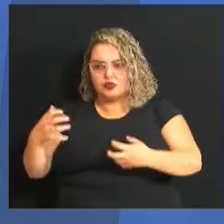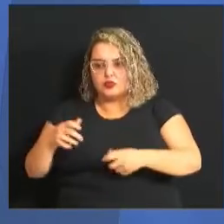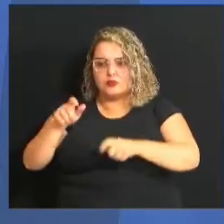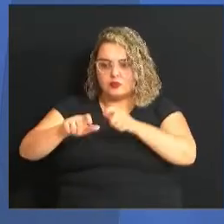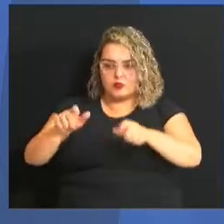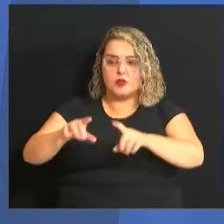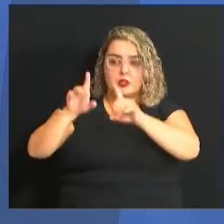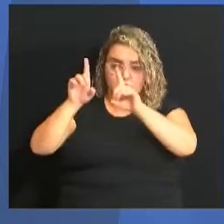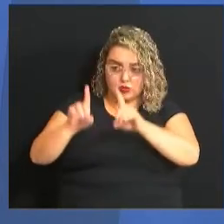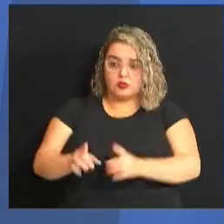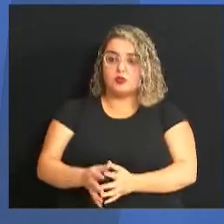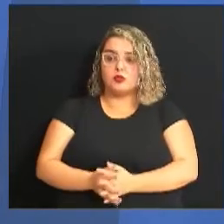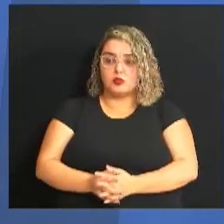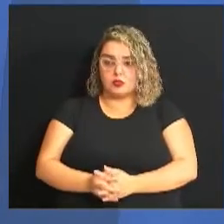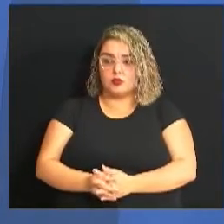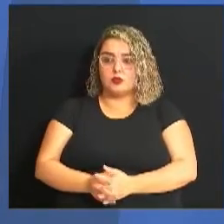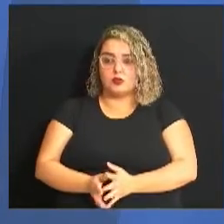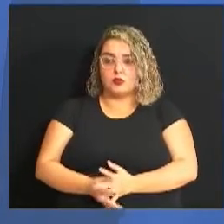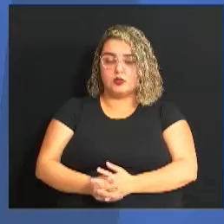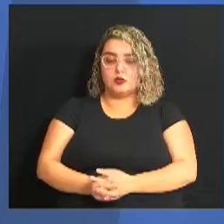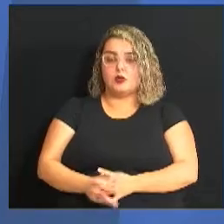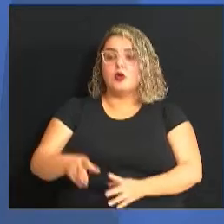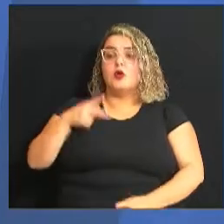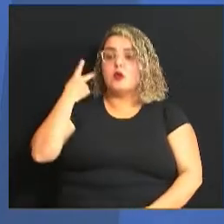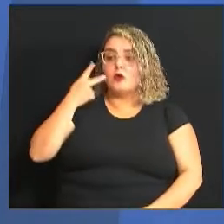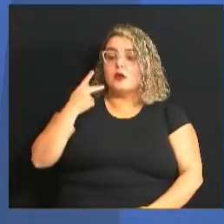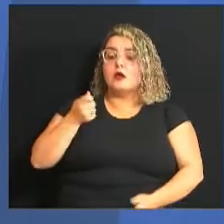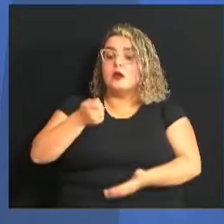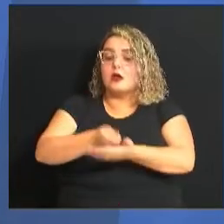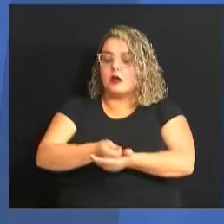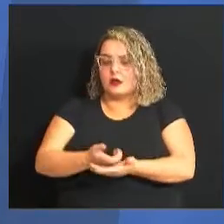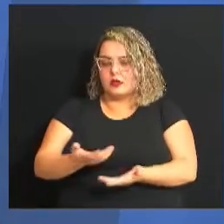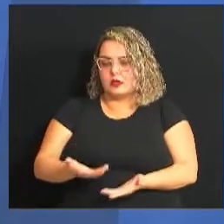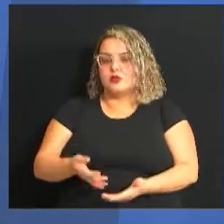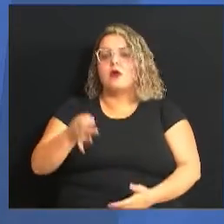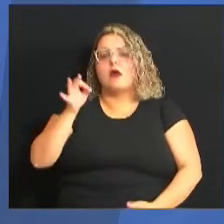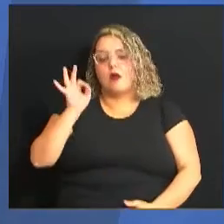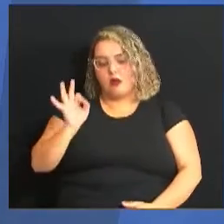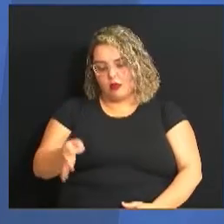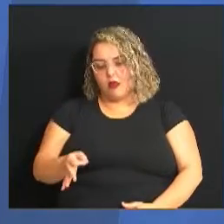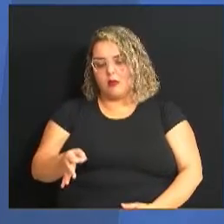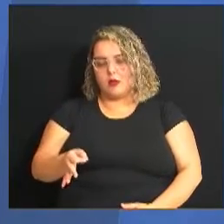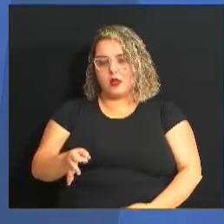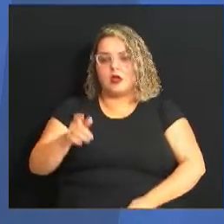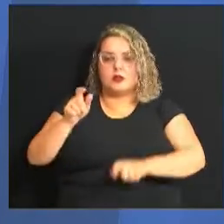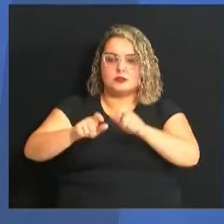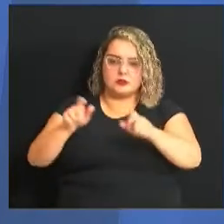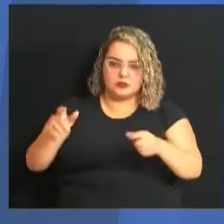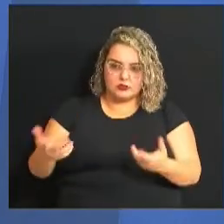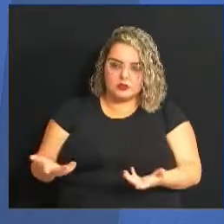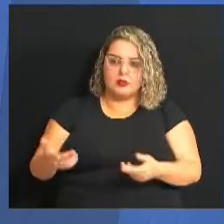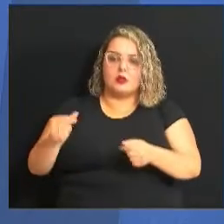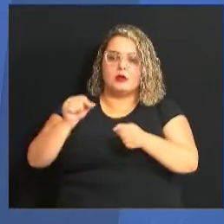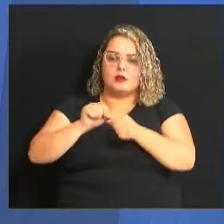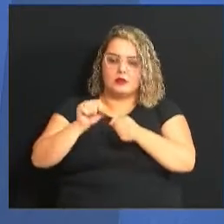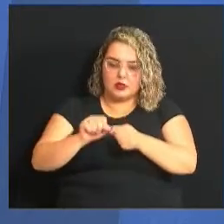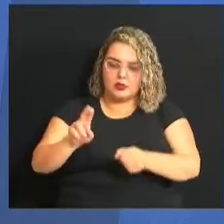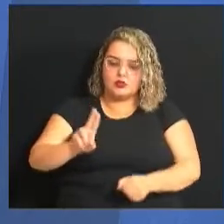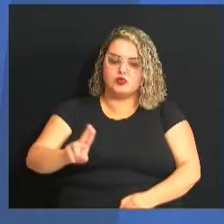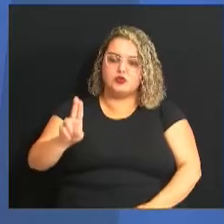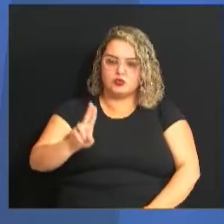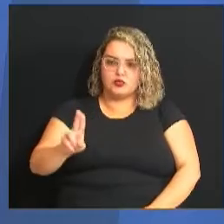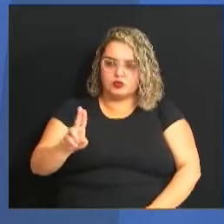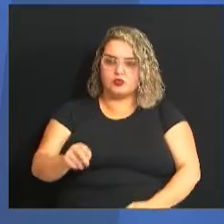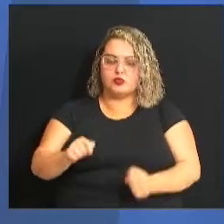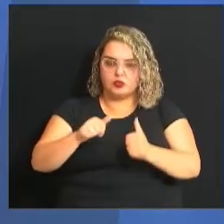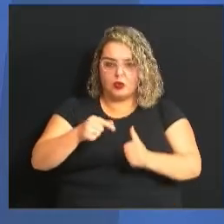com deficiência? O vereador quer garantir que realmente essas pessoas façam uso desse